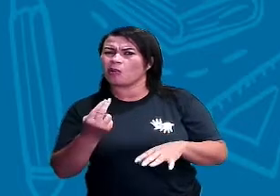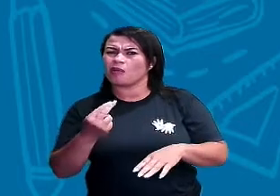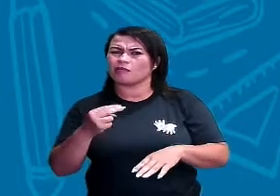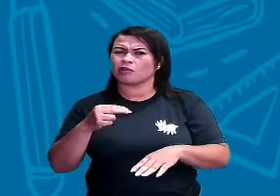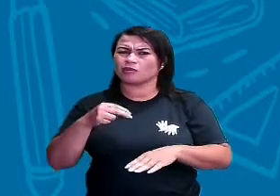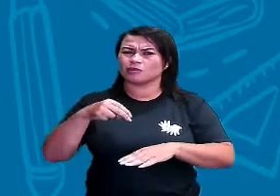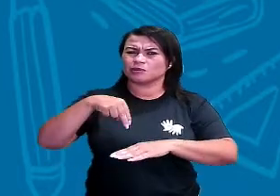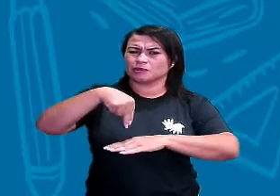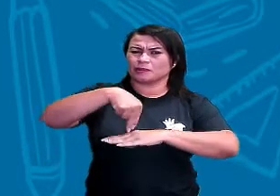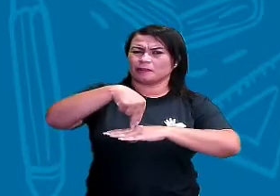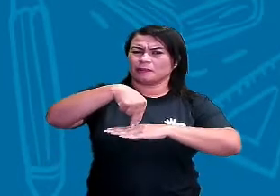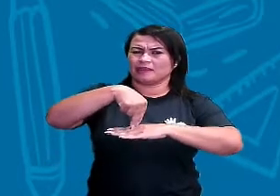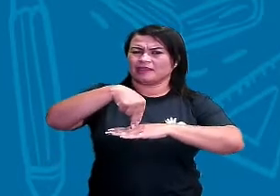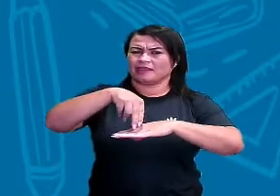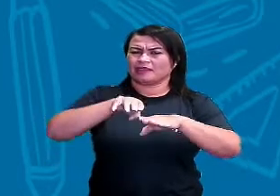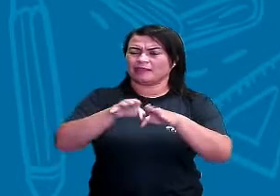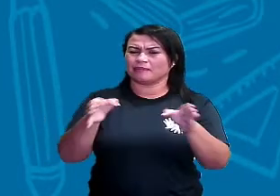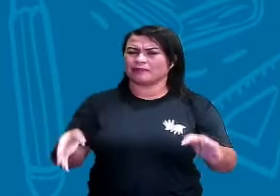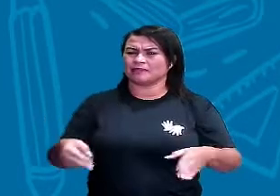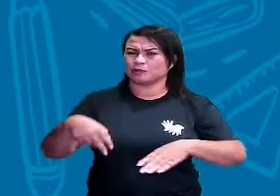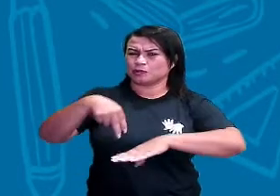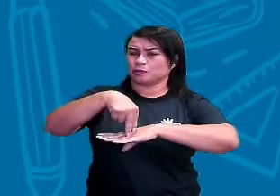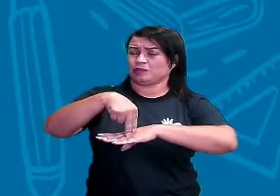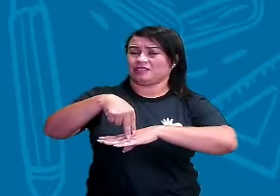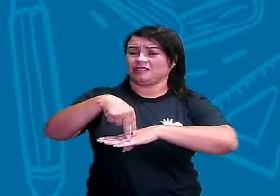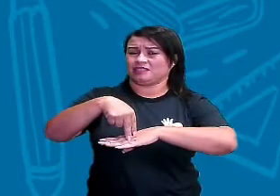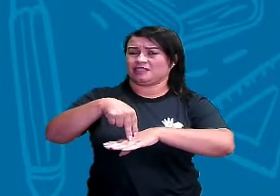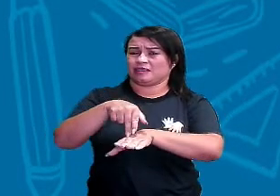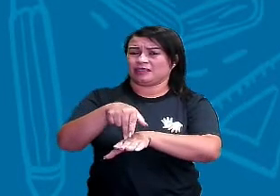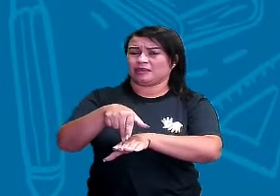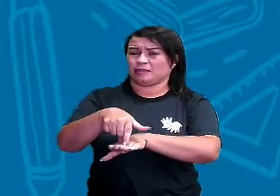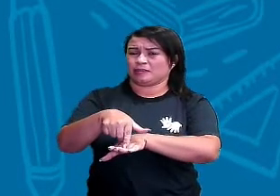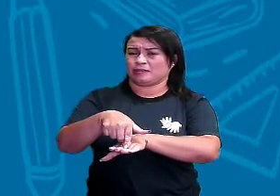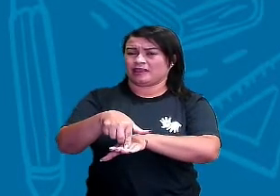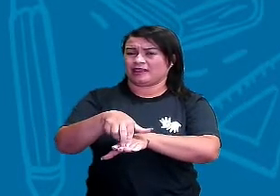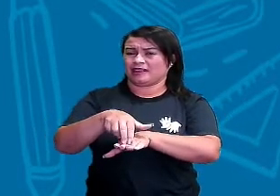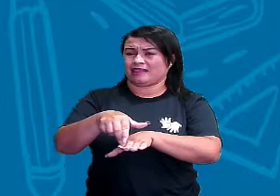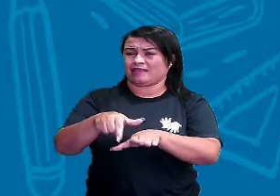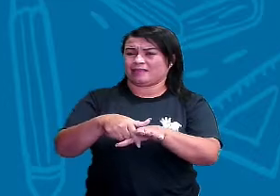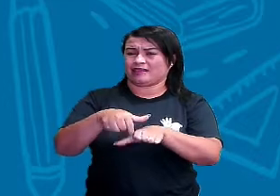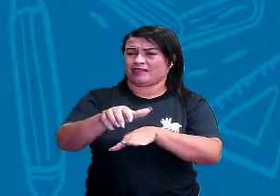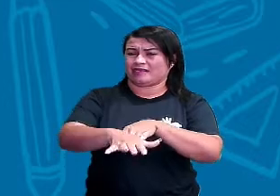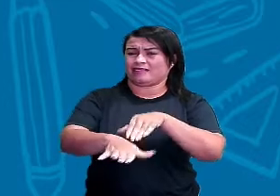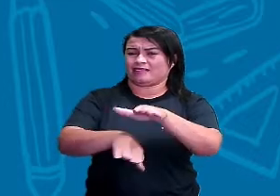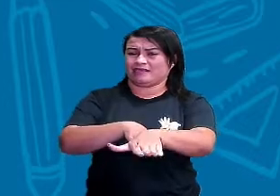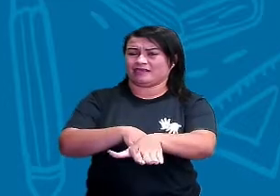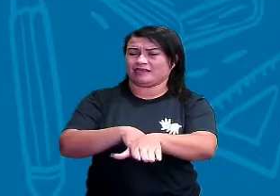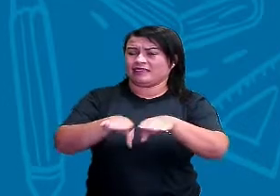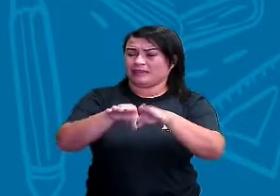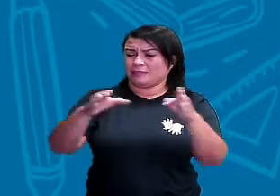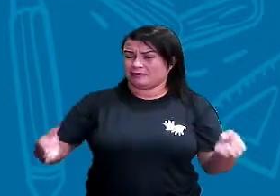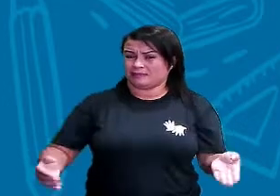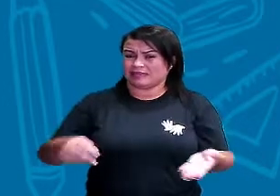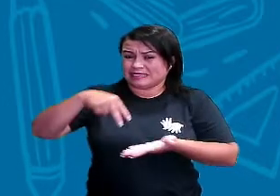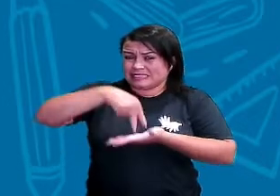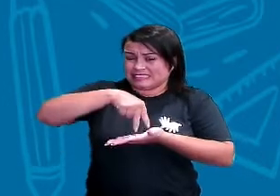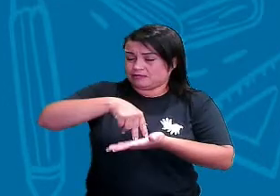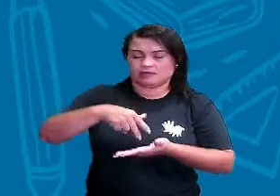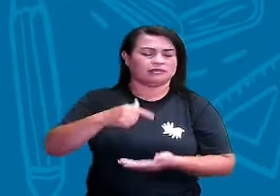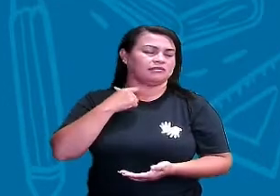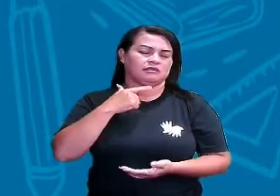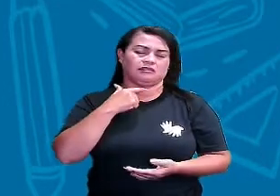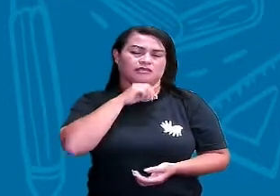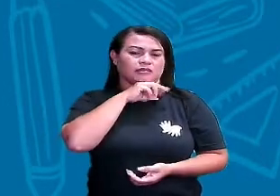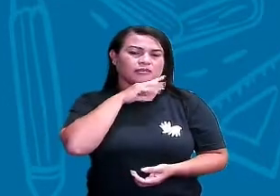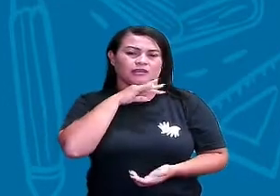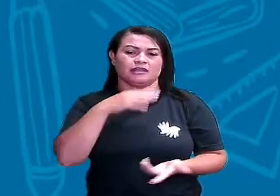poder subir na mesa para medir o tamanho com o meu pé? Então, quando a gente for medir uma mesa, o mais indicado,